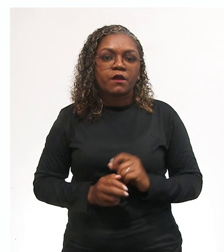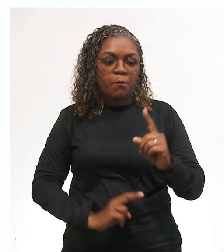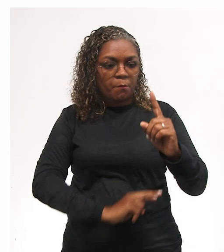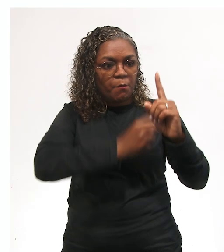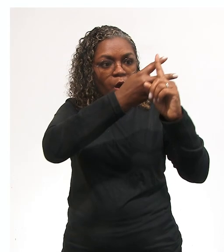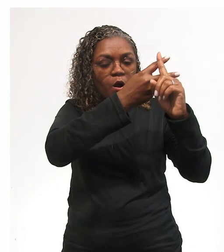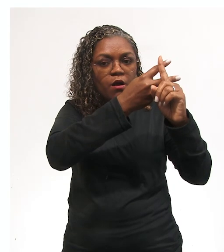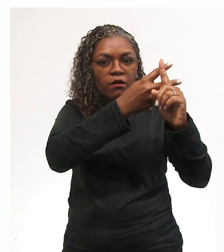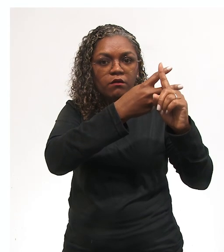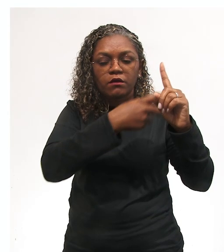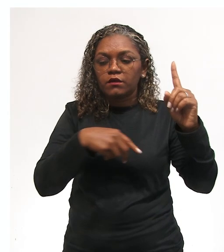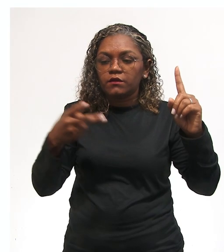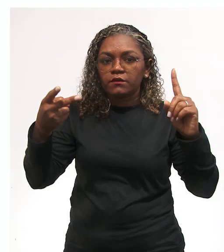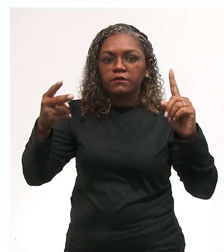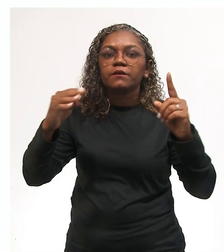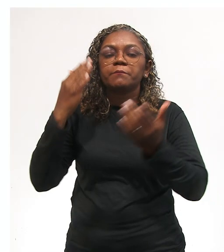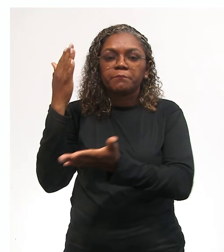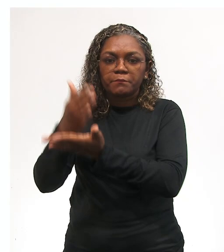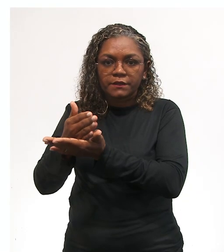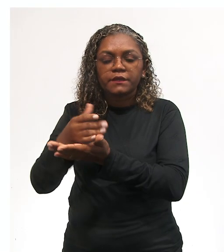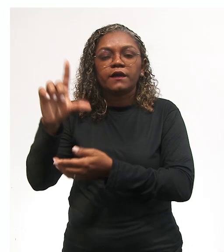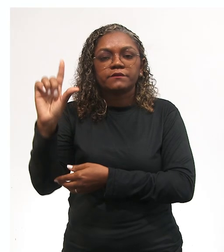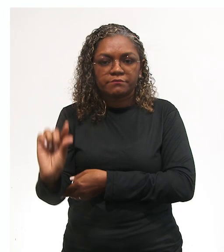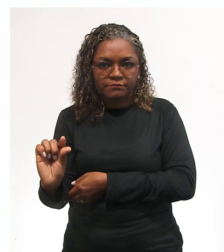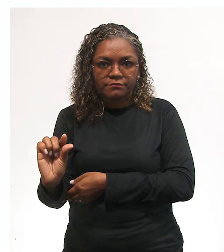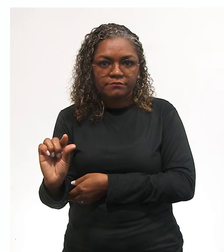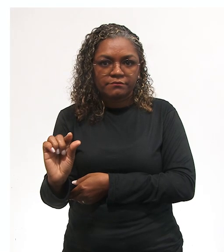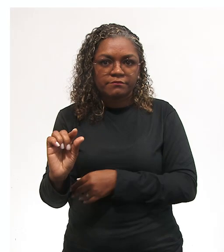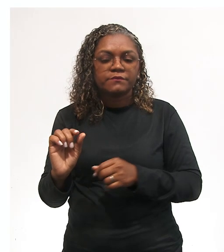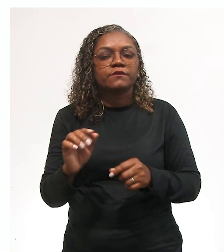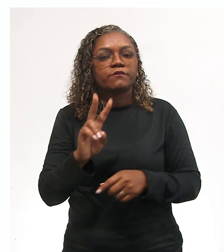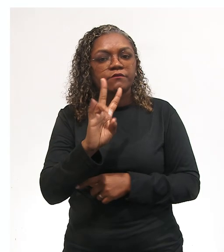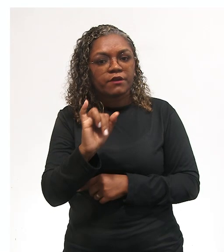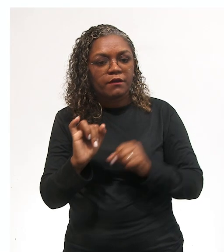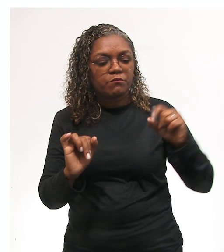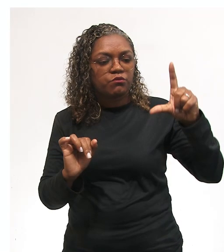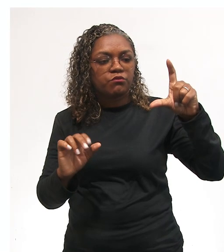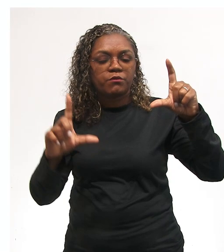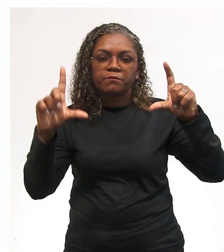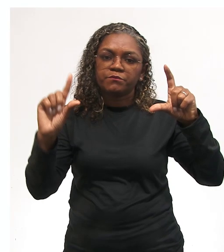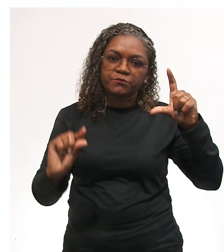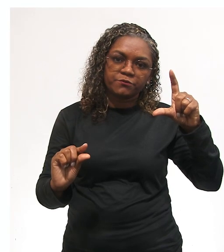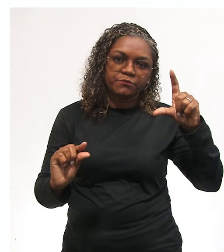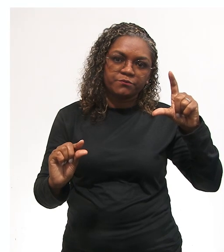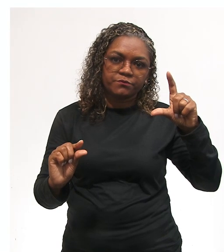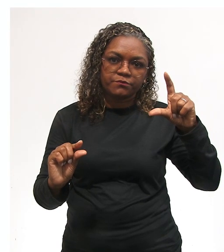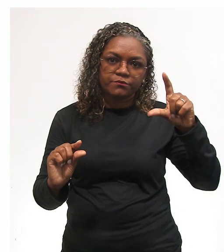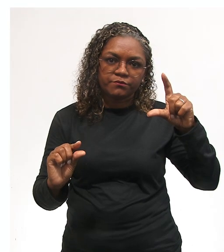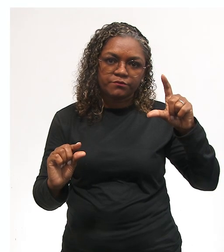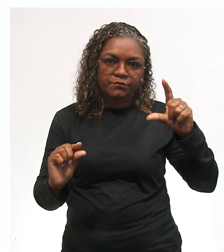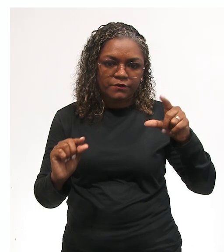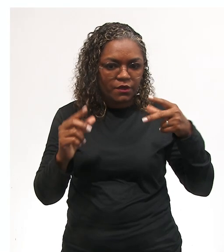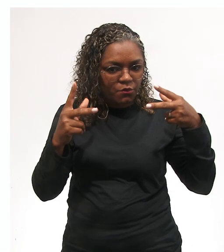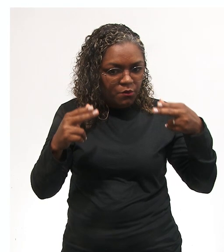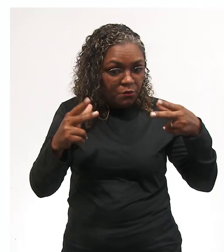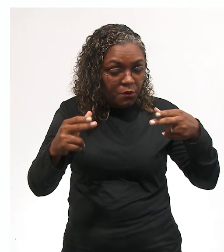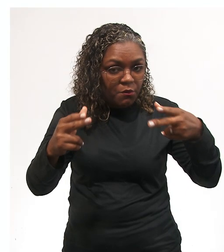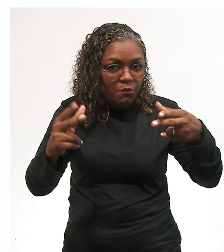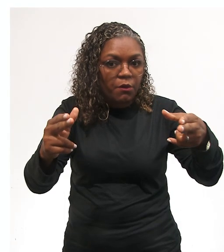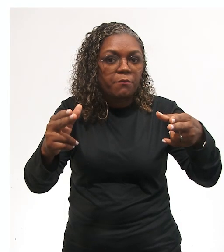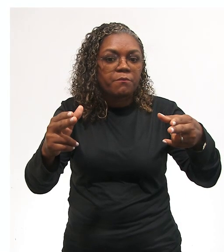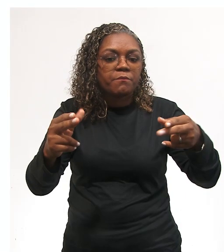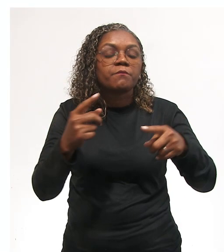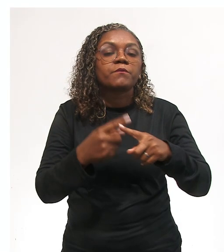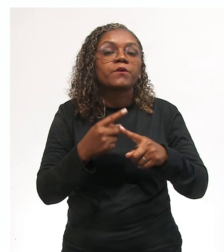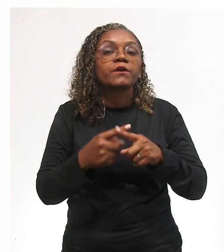o dobro, a outra vai diminuir pela metade. Então, elas vão crescer, uma vai crescer e outra diminuir, mas seguindo a mesma